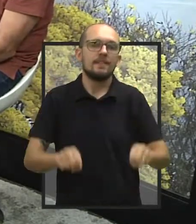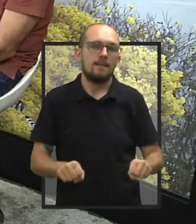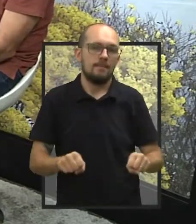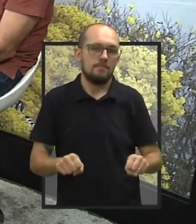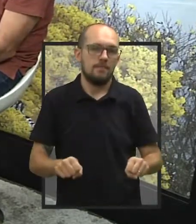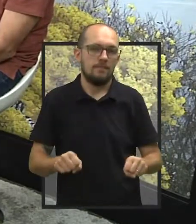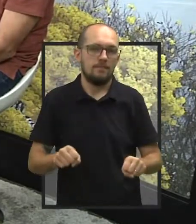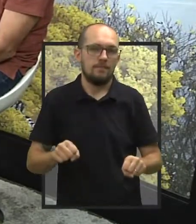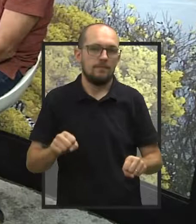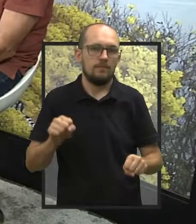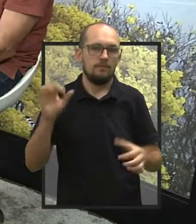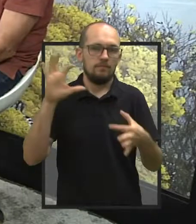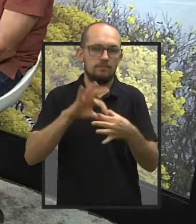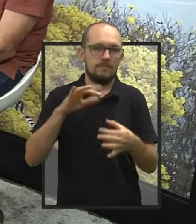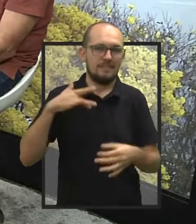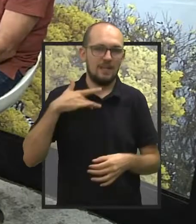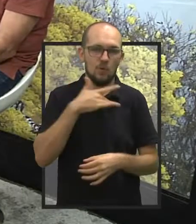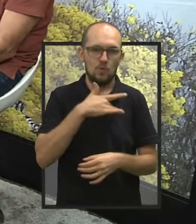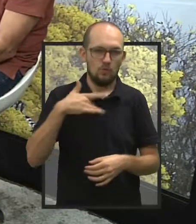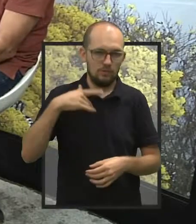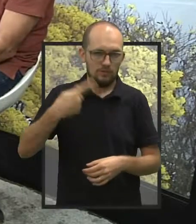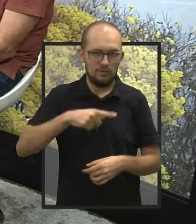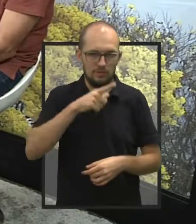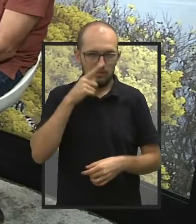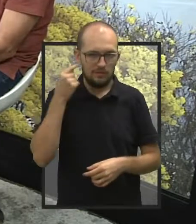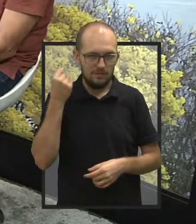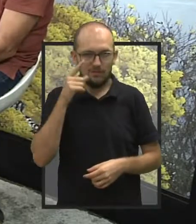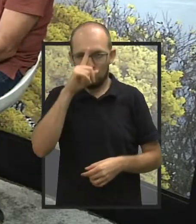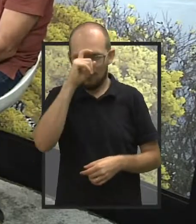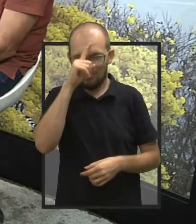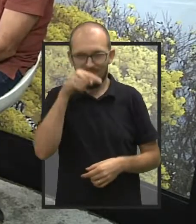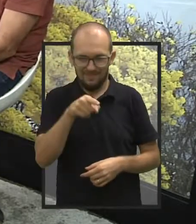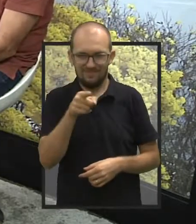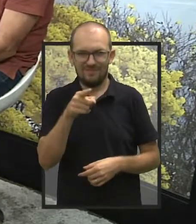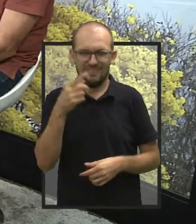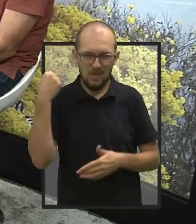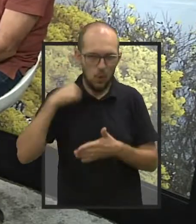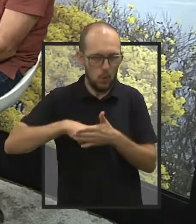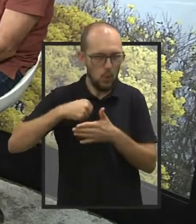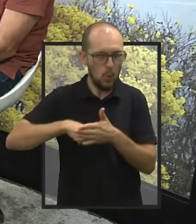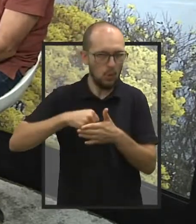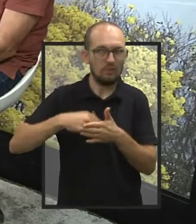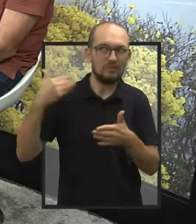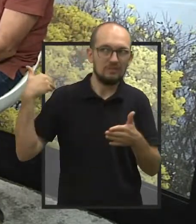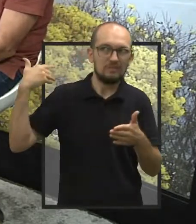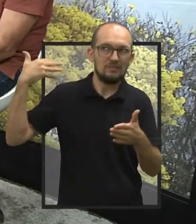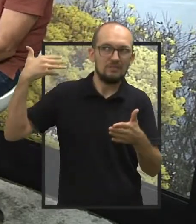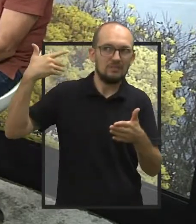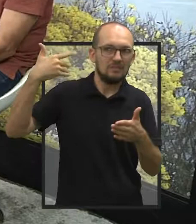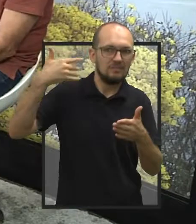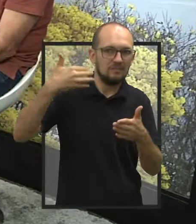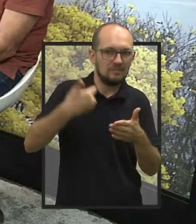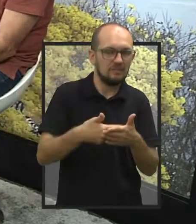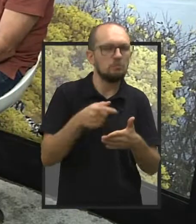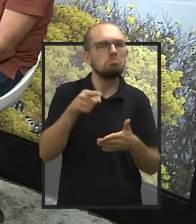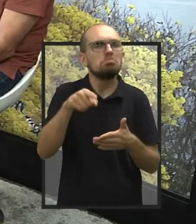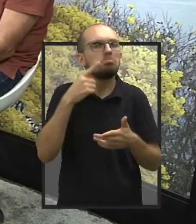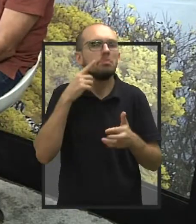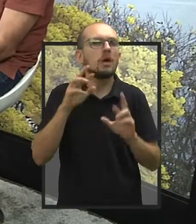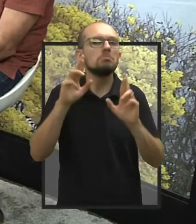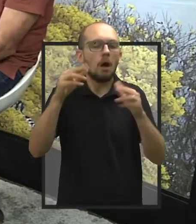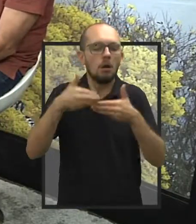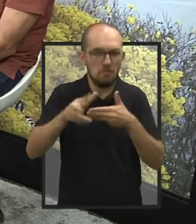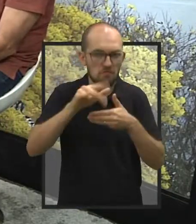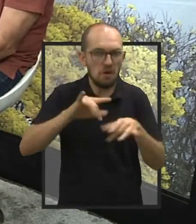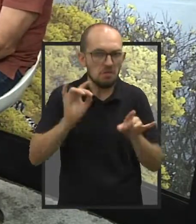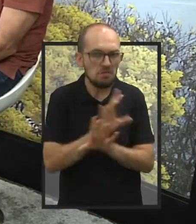cidade. É uma luta muito grande, né, que o senhor travou e vem travando até hoje, e a expectativa é que isso se concretize